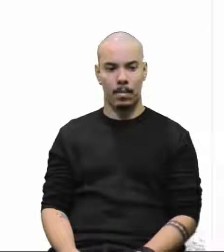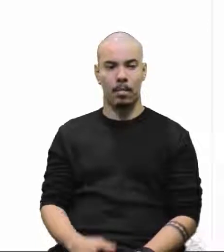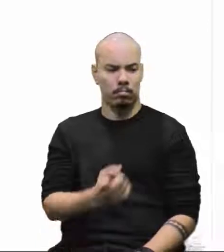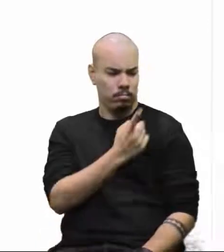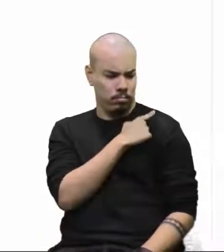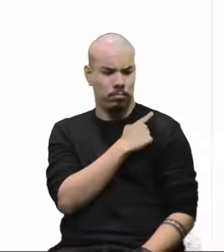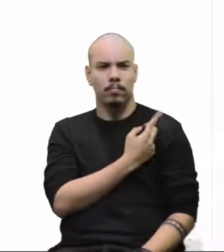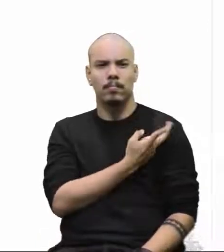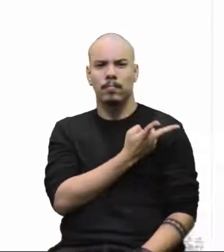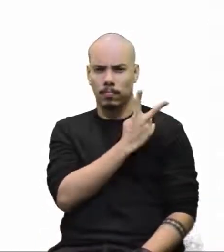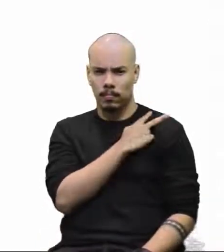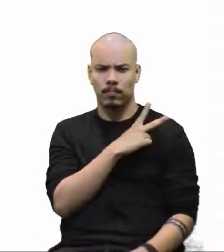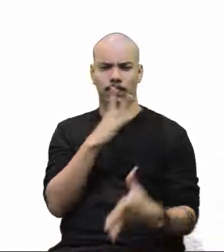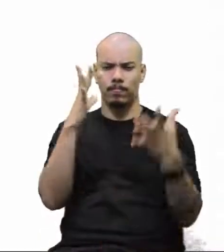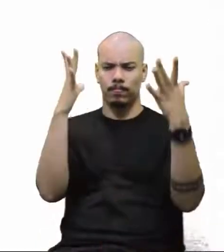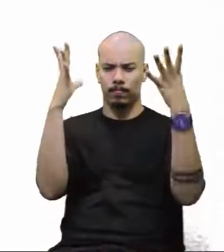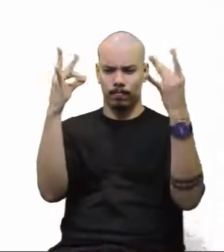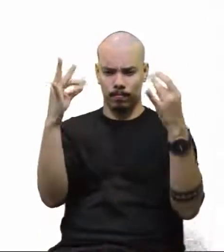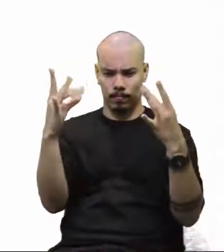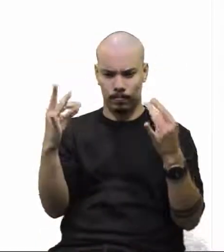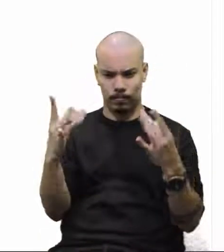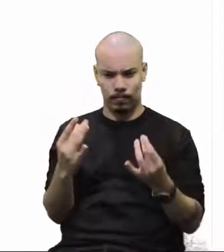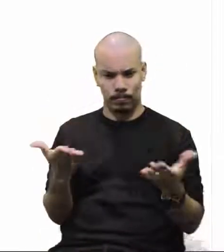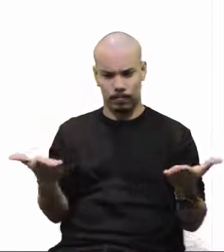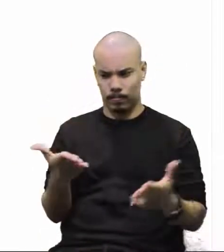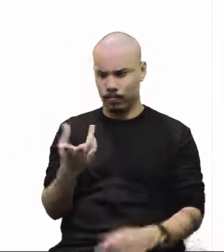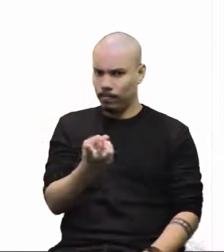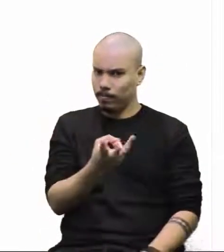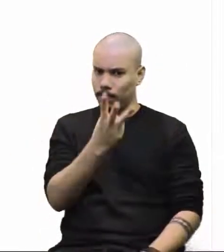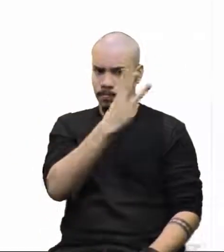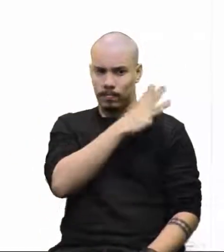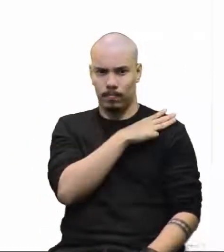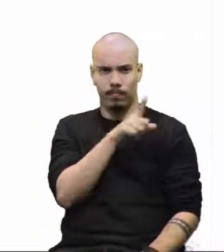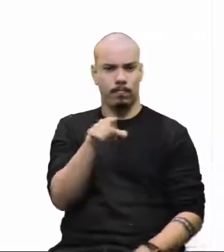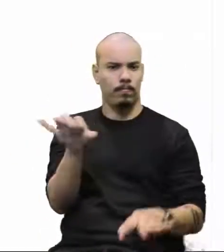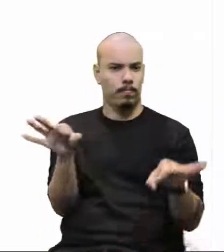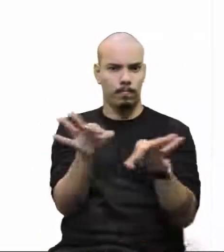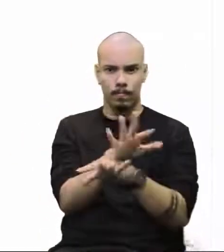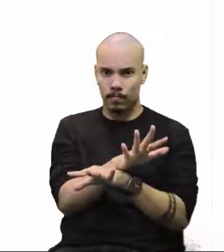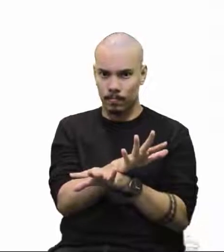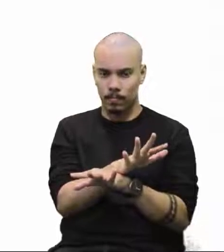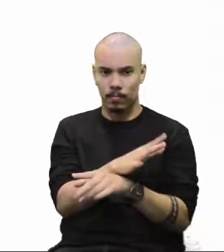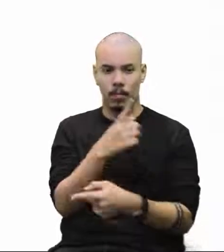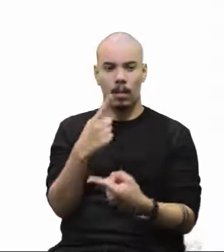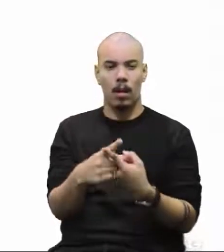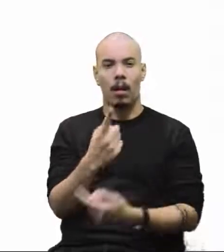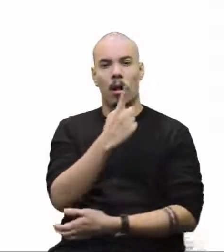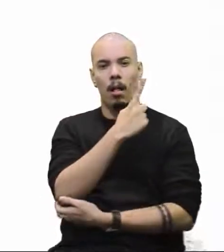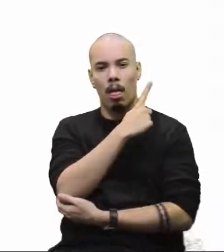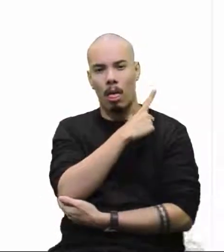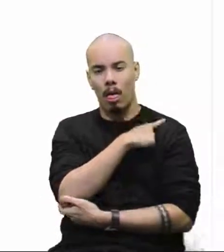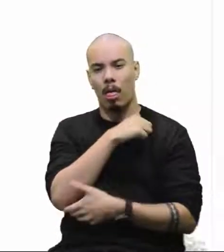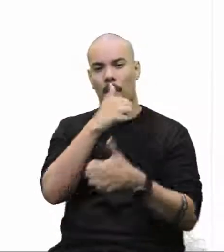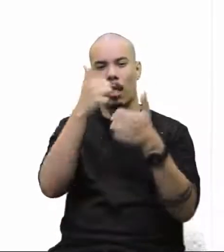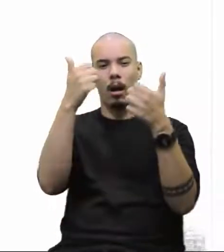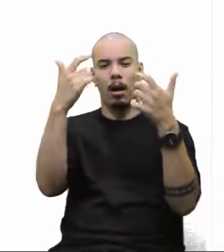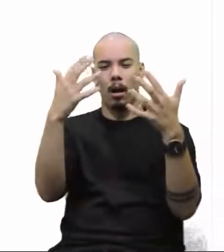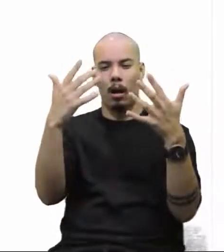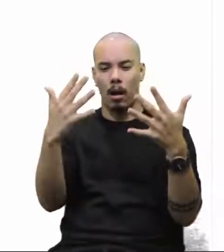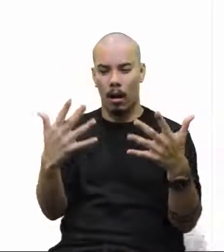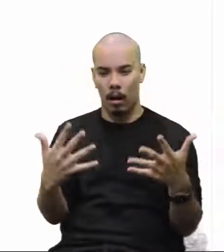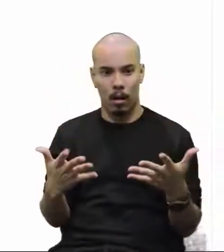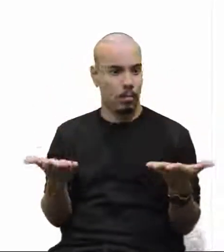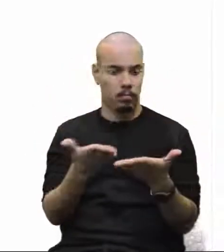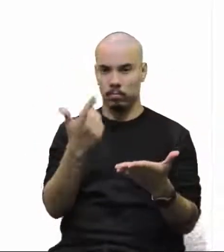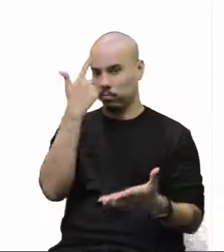bem detalhado sempre. Chegou no terceiro ano já está um craque aí. Porque no primeiro ano a gente passava tudo, passo a passo, Isso. né? O que